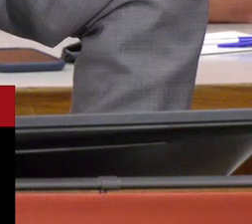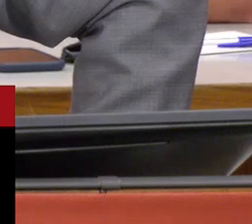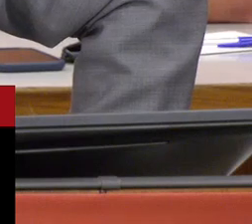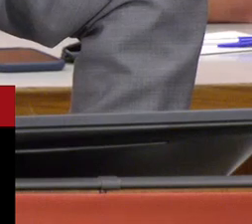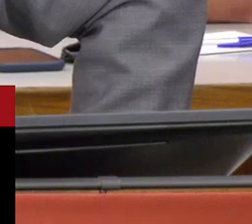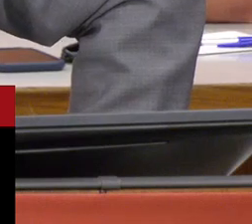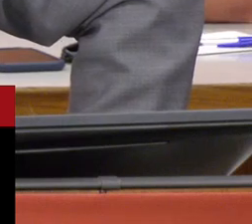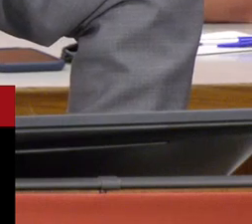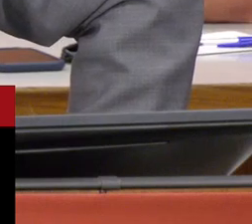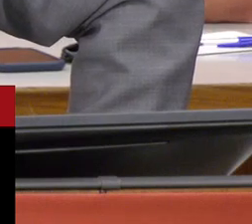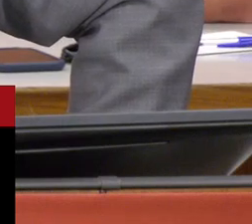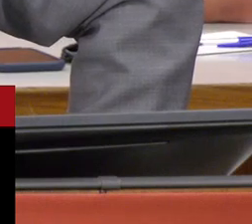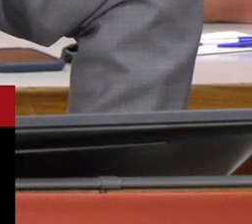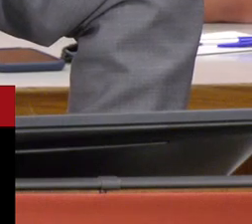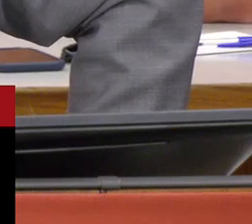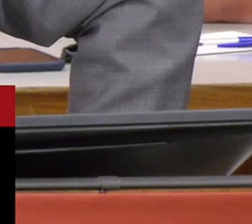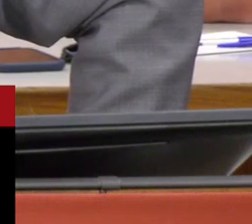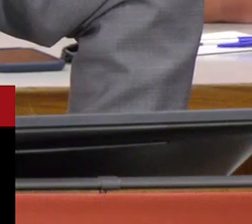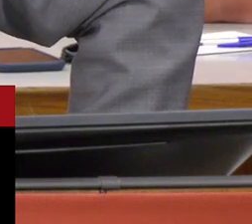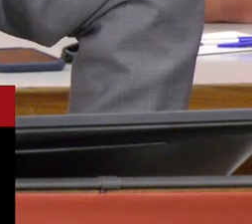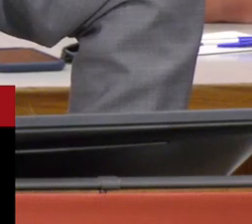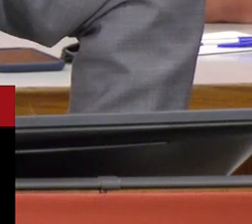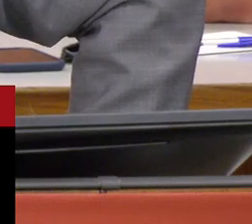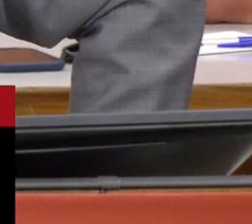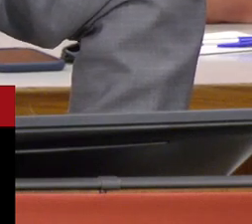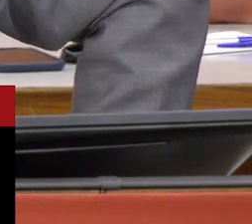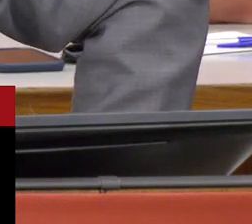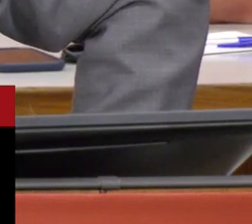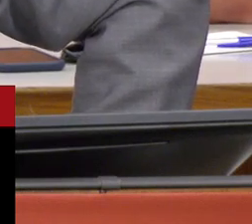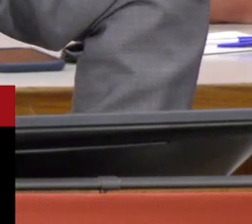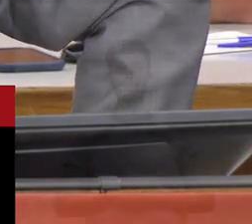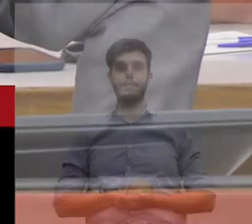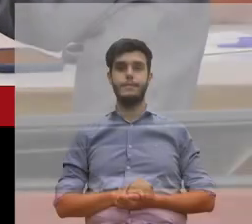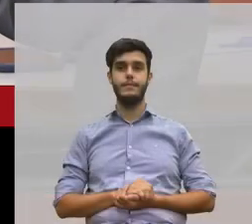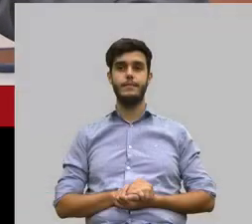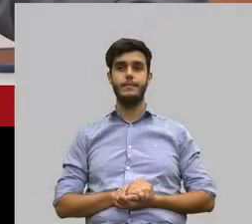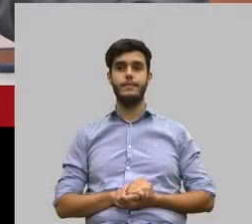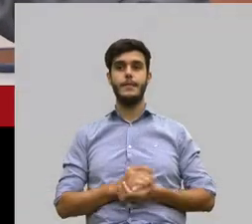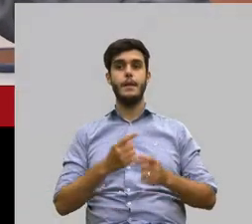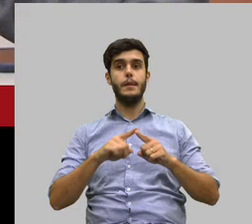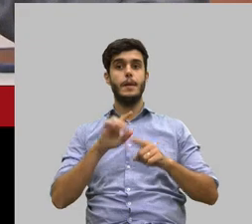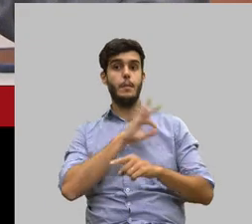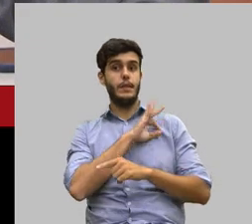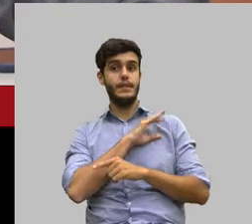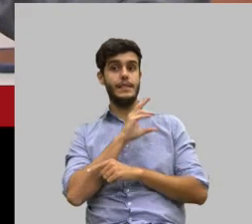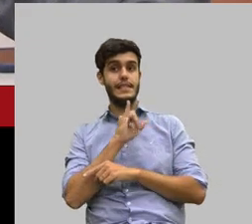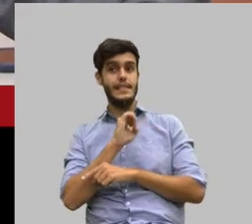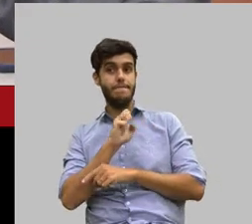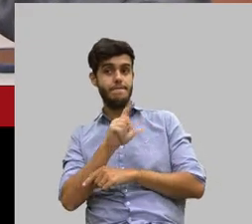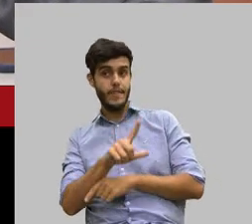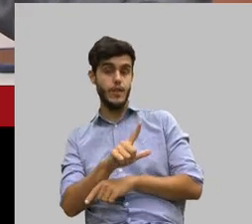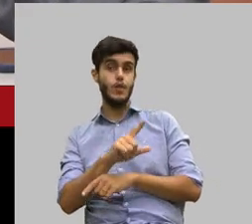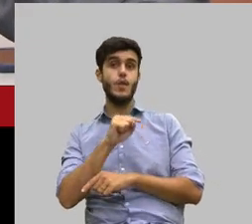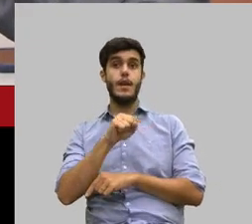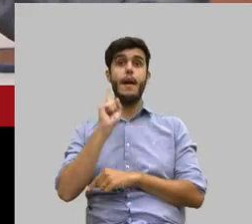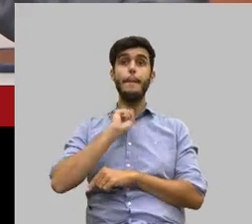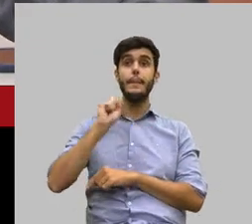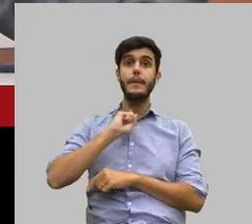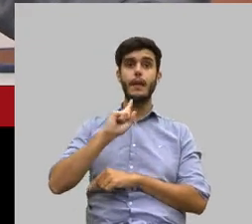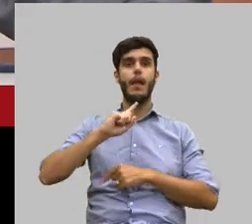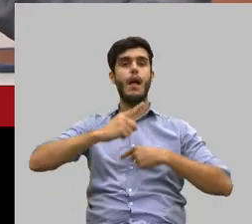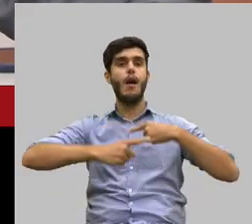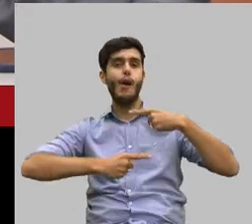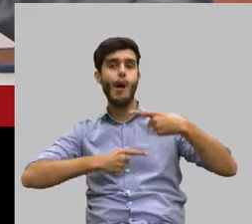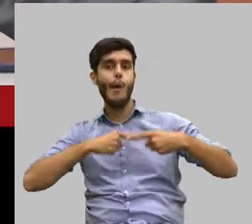2026 né mas a polícia civil os policiais civis de Minas Gerais estão sendo Enrolados em